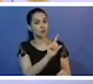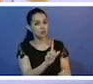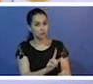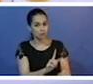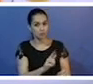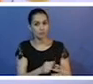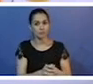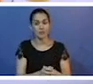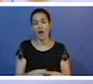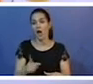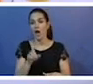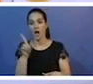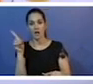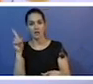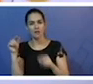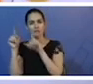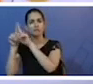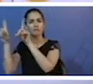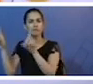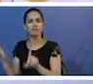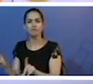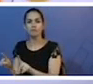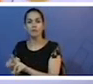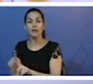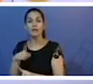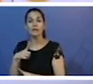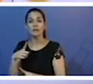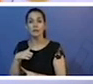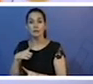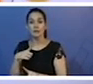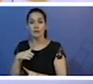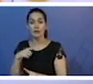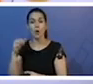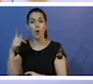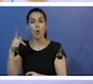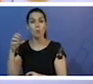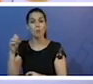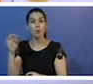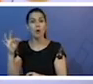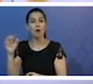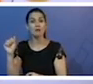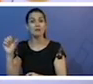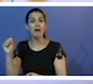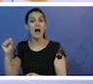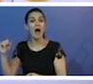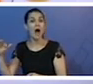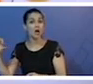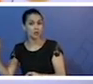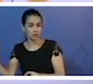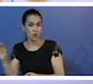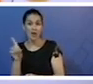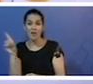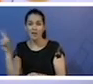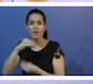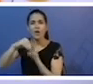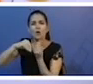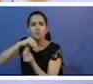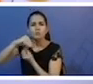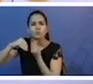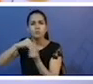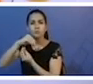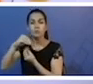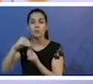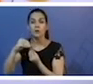Aqui na outra imagem, na segunda imagem, nós temos o dicromato de potássio. Ele é um dos reagentes presentes